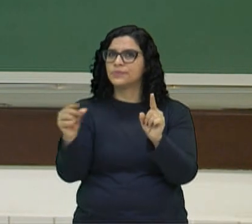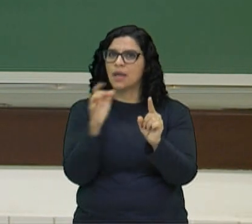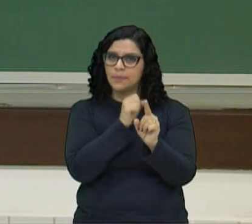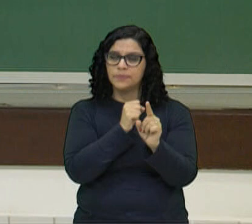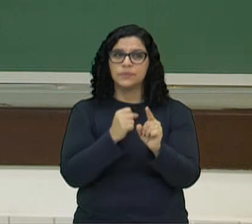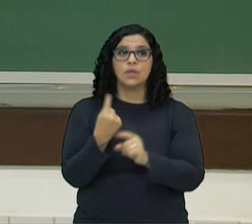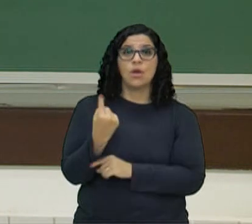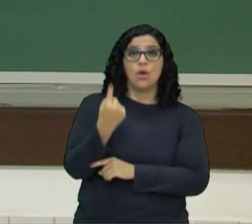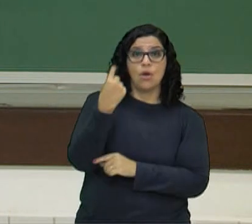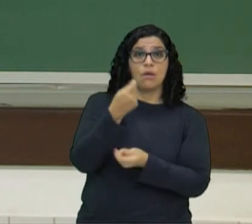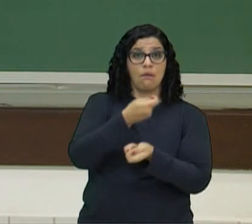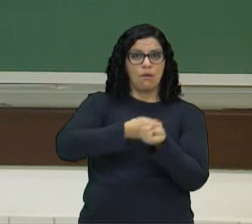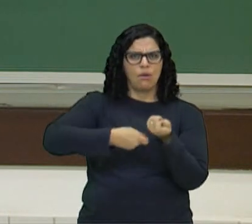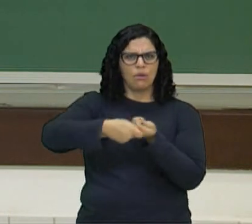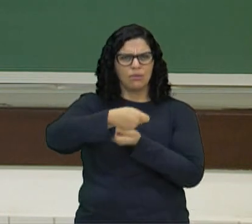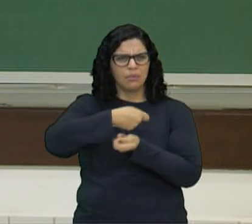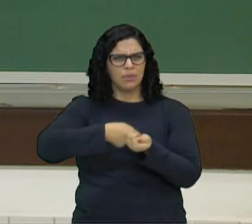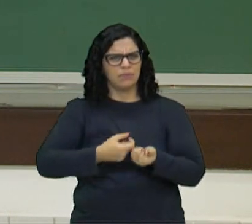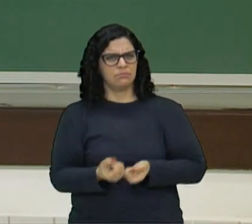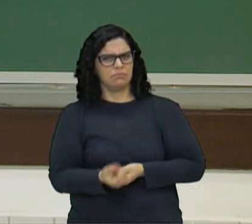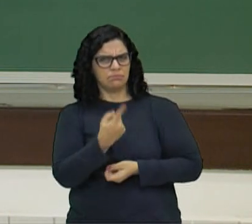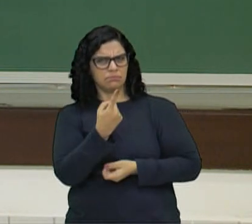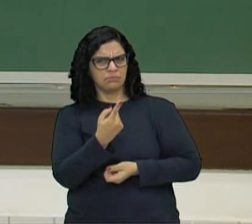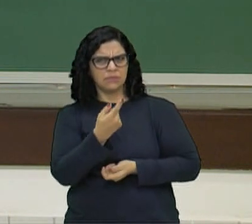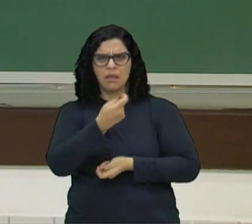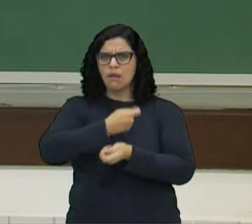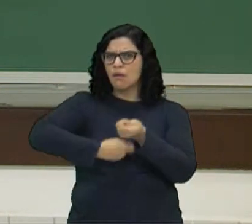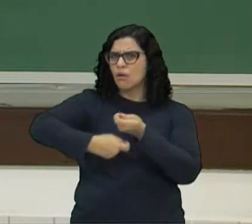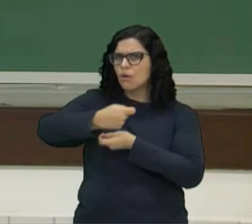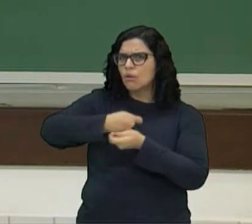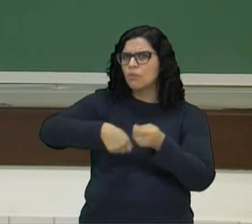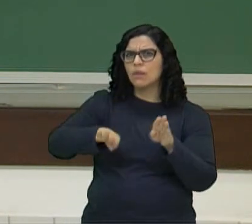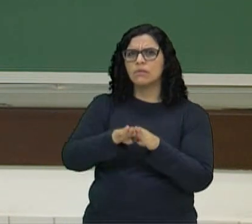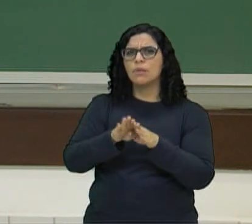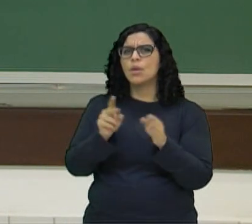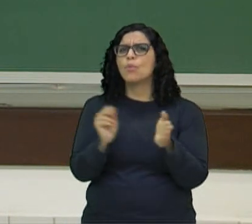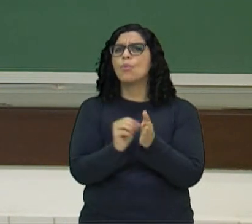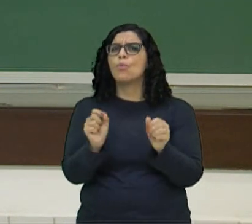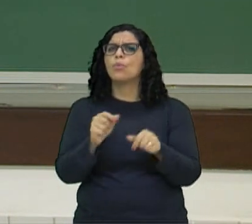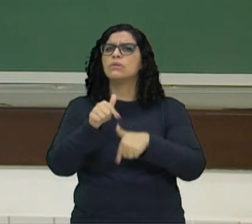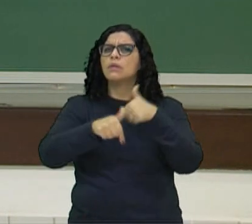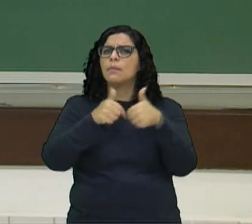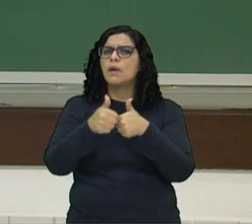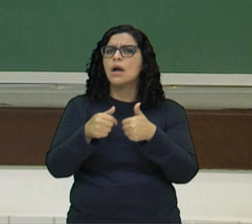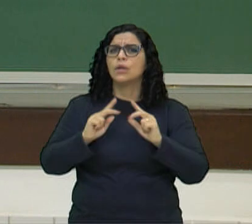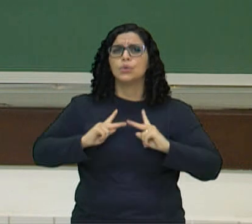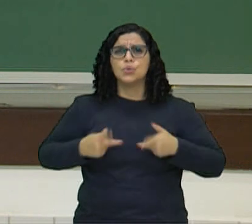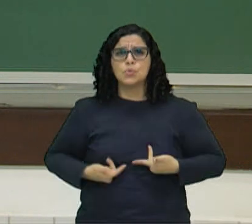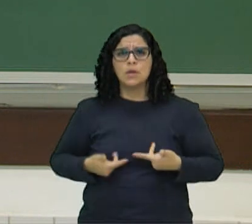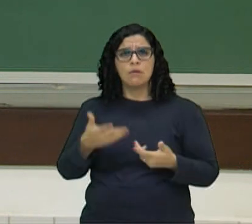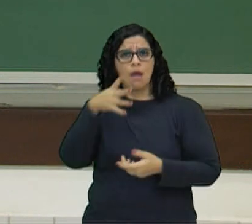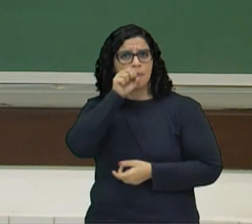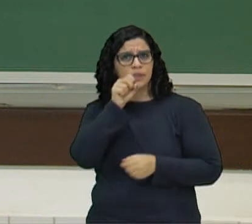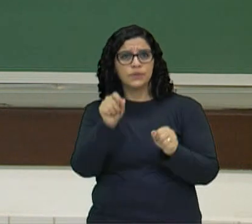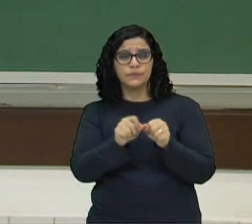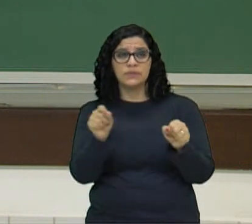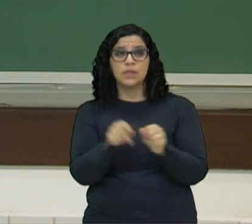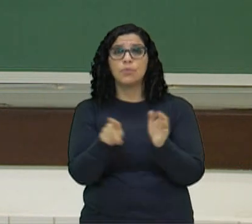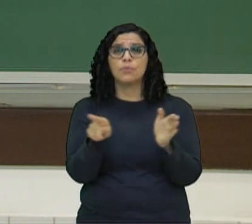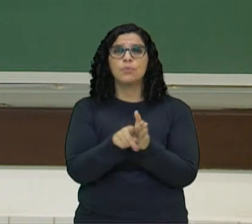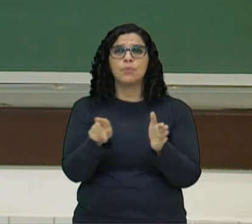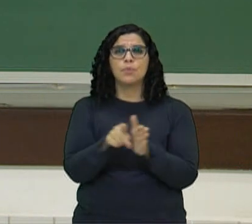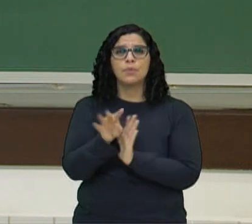Primeiro, vamos falar da economia. Como assim economia? Economicamente, que atividade o ser humano aprendeu a fazer com isso? Os campos